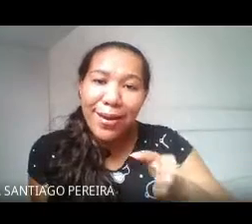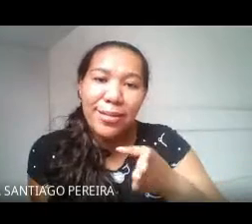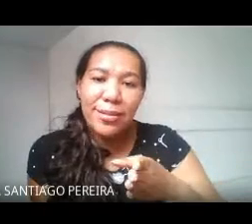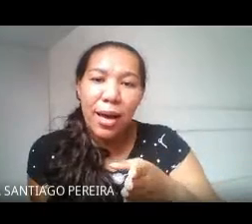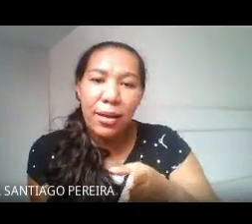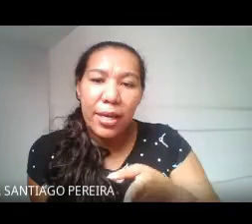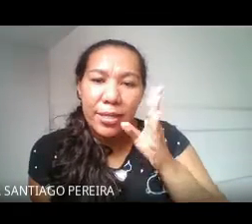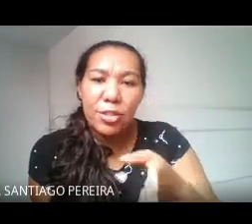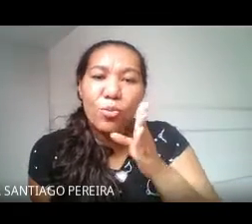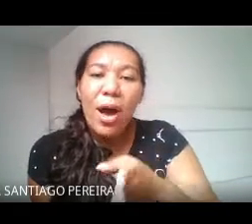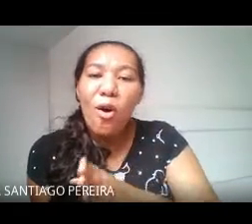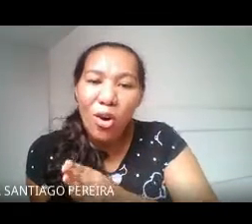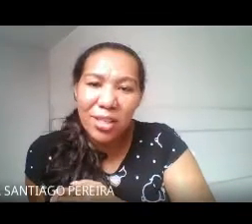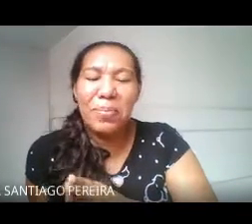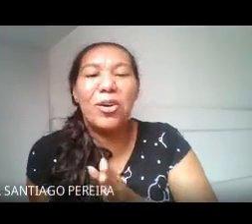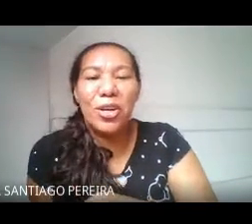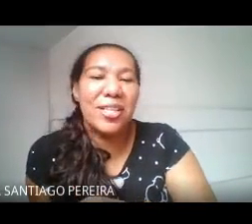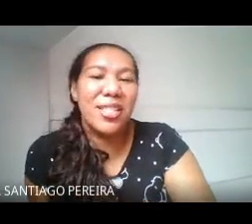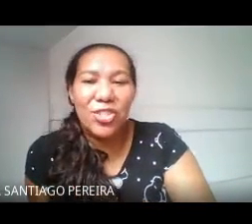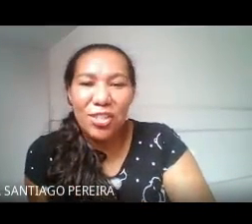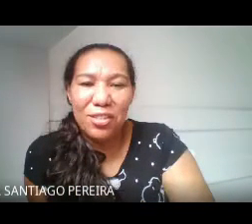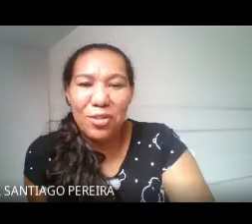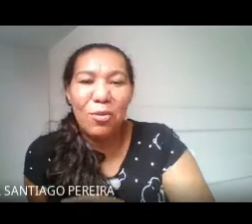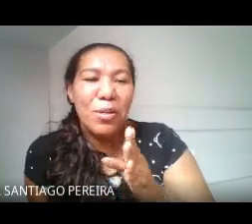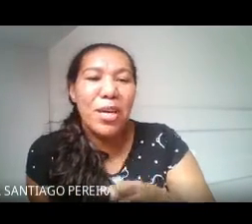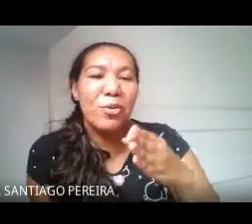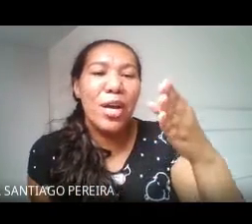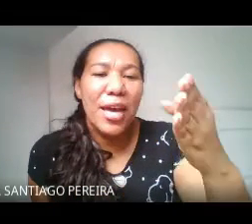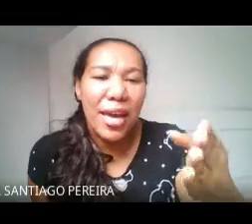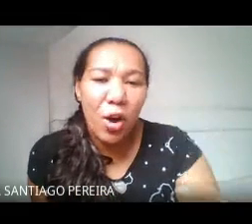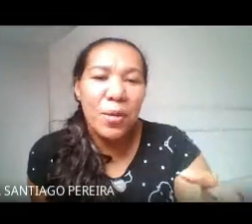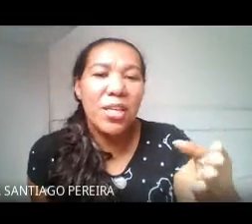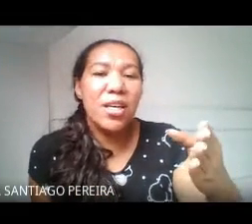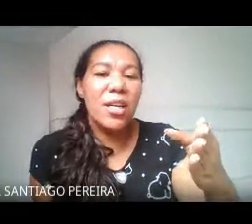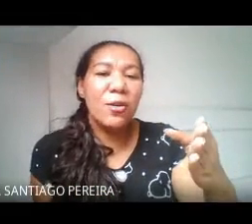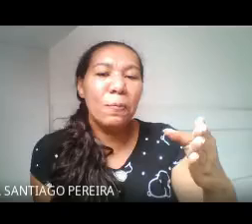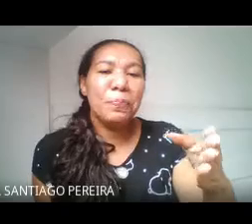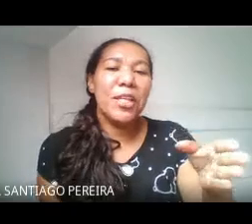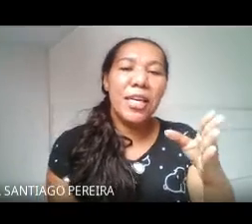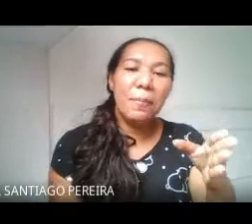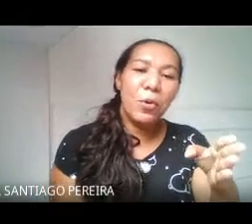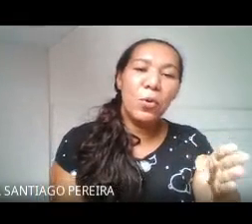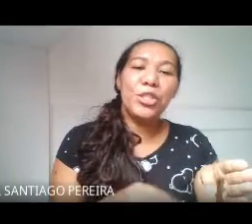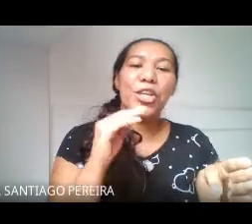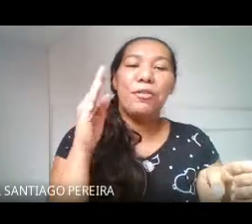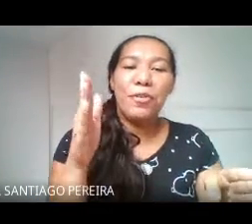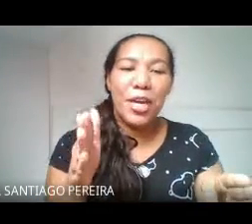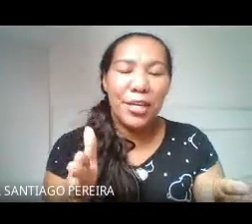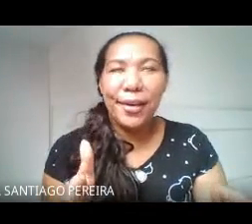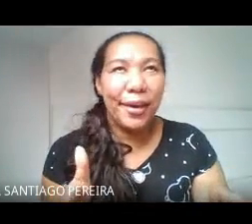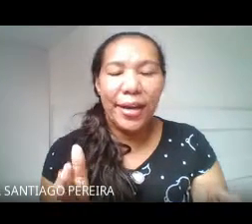preciso organizar. Existe uma ordem para colocar esses adjetivos. Então, primeiro é a opinião,